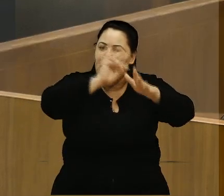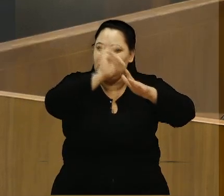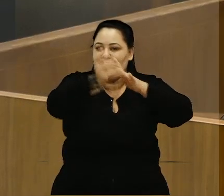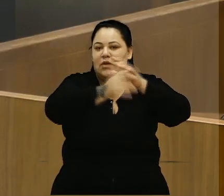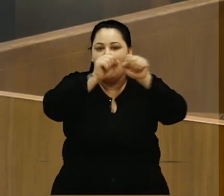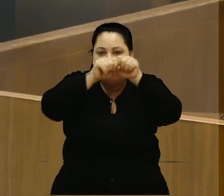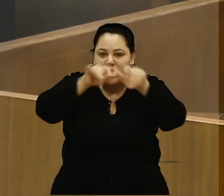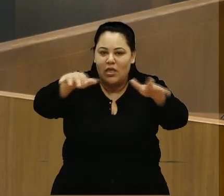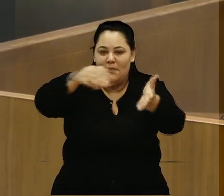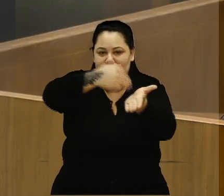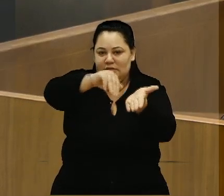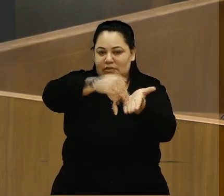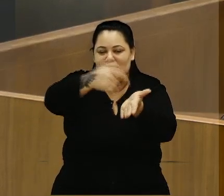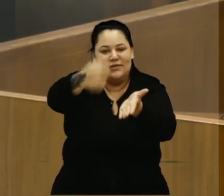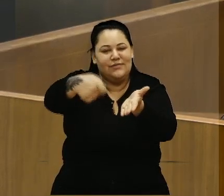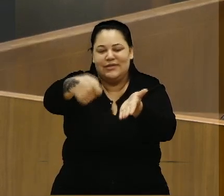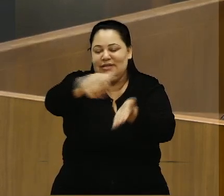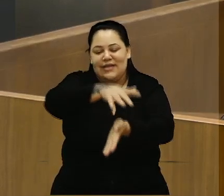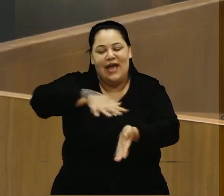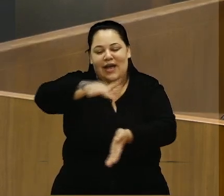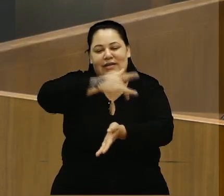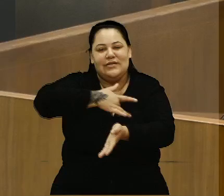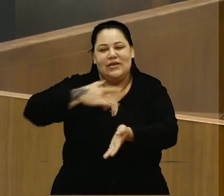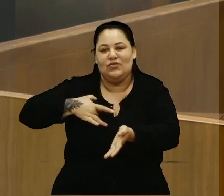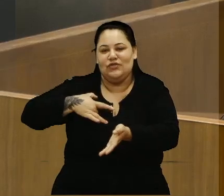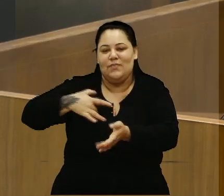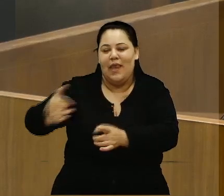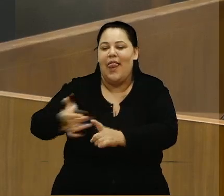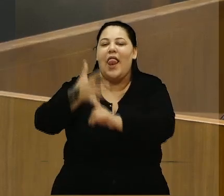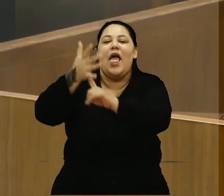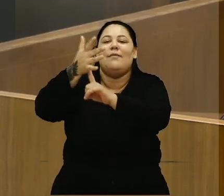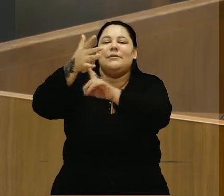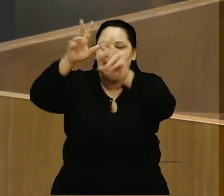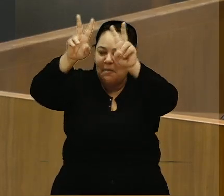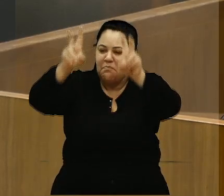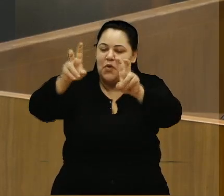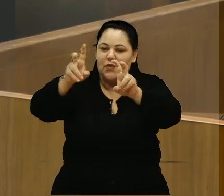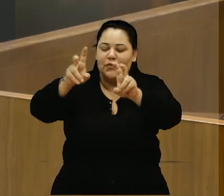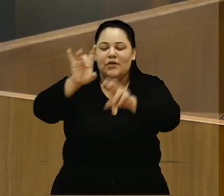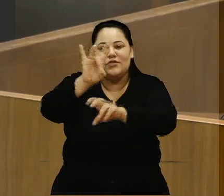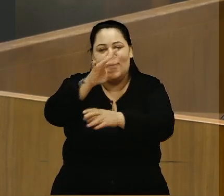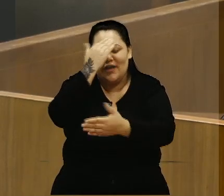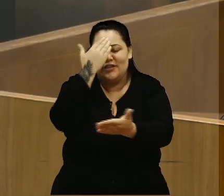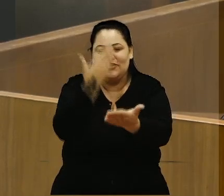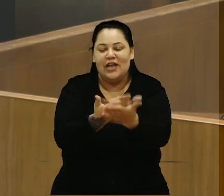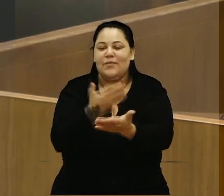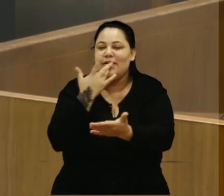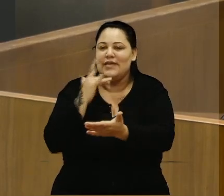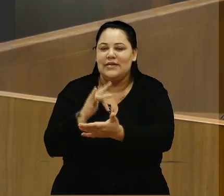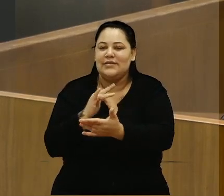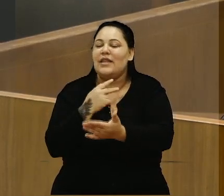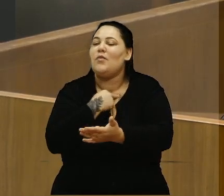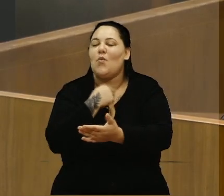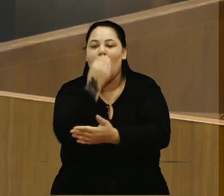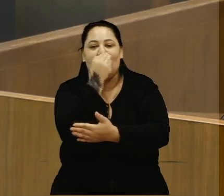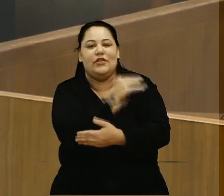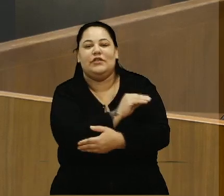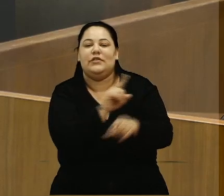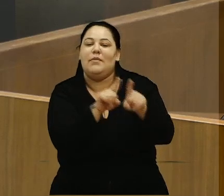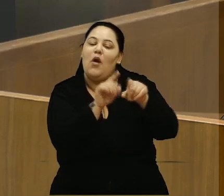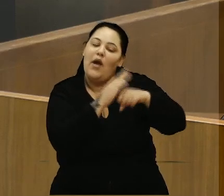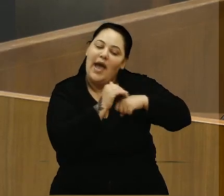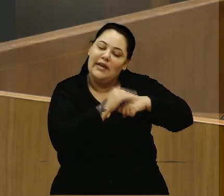ser da área da saúde para levantar essa bandeira. Basta acreditar que nenhuma criança deve ser deixada para depois. Com carinho, Cíntia